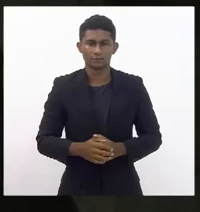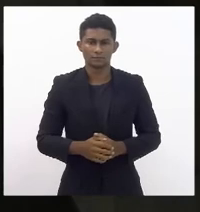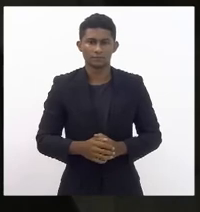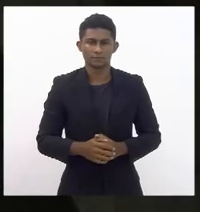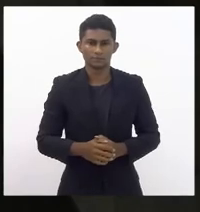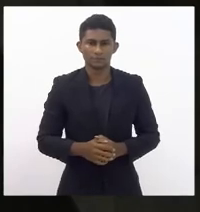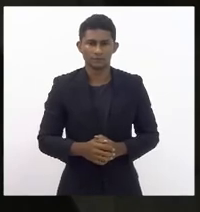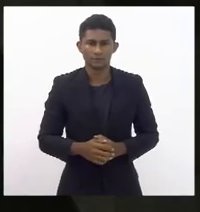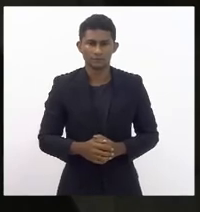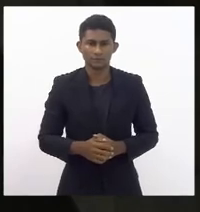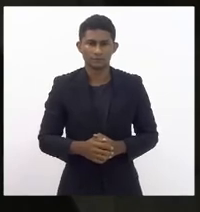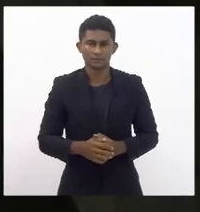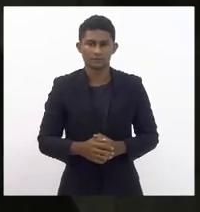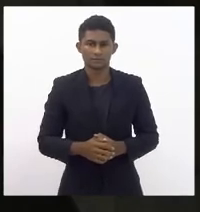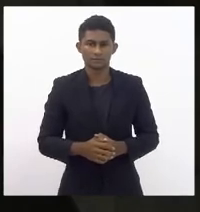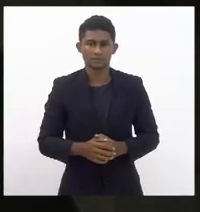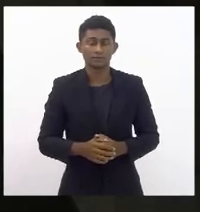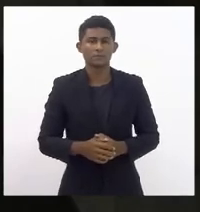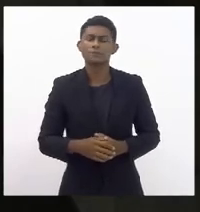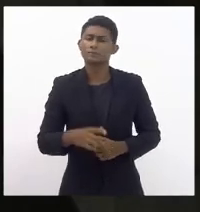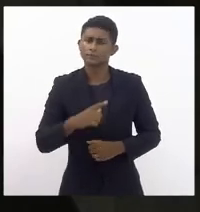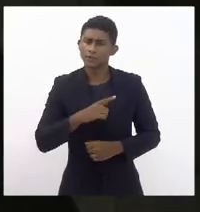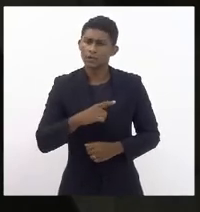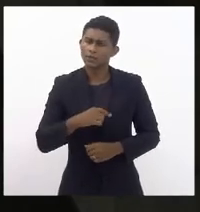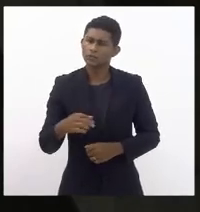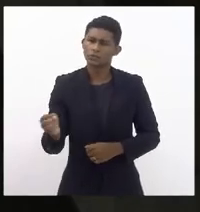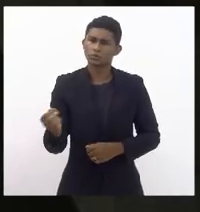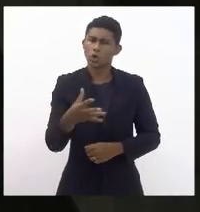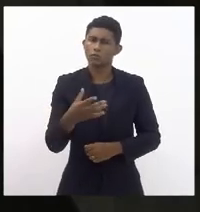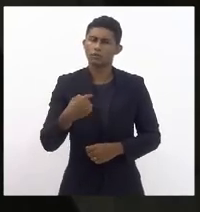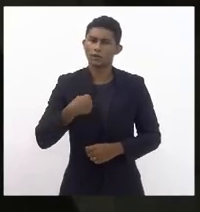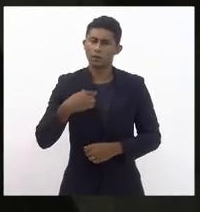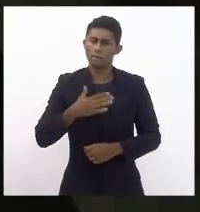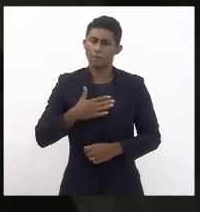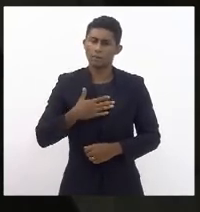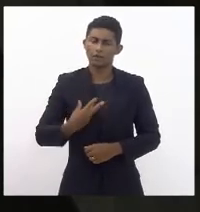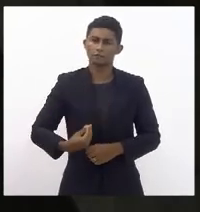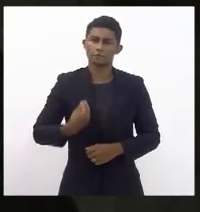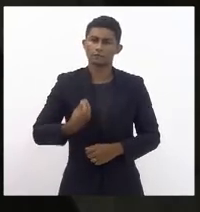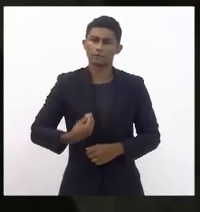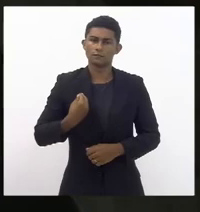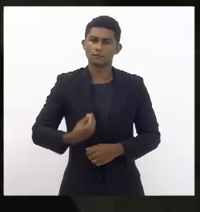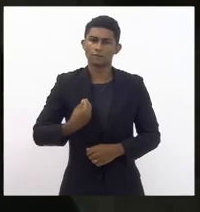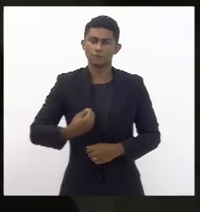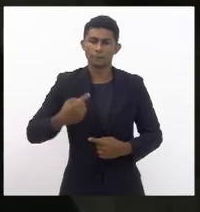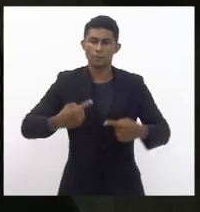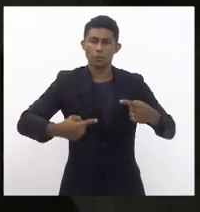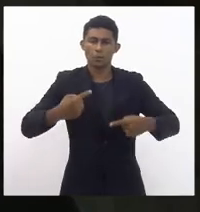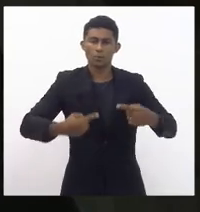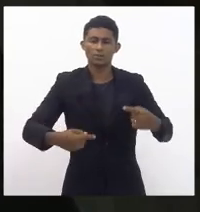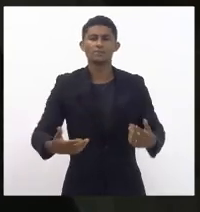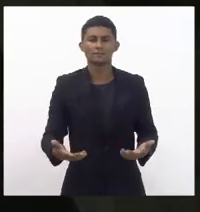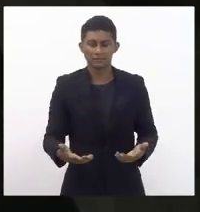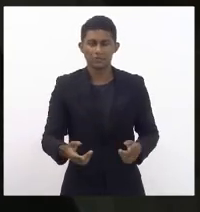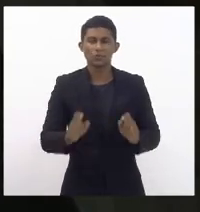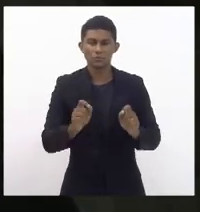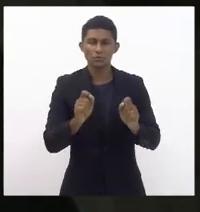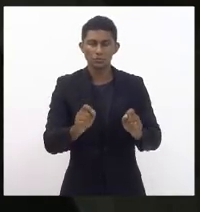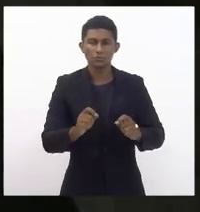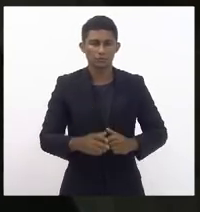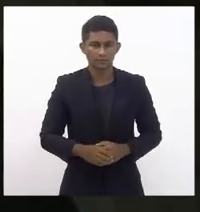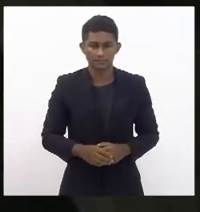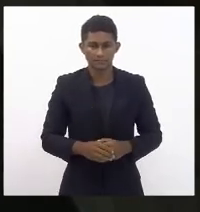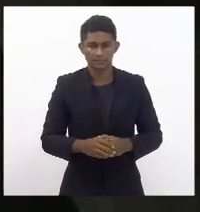ao uma situação nova que passa a viver na minha vida é política Mas na vida pública a minha vida